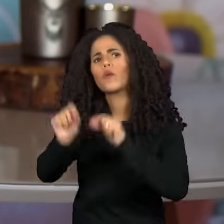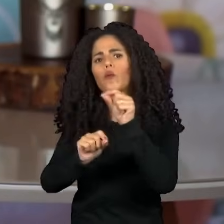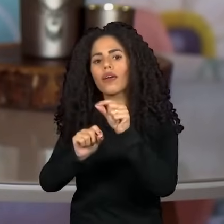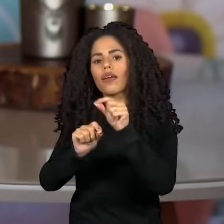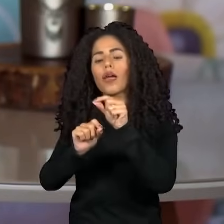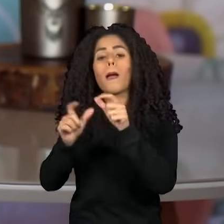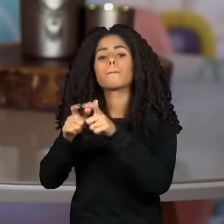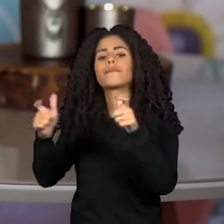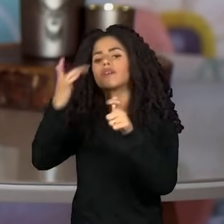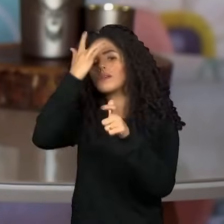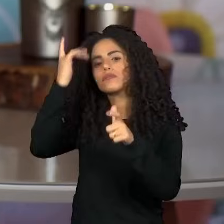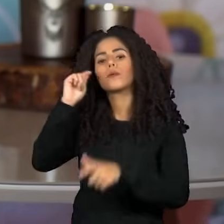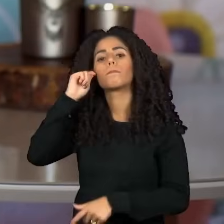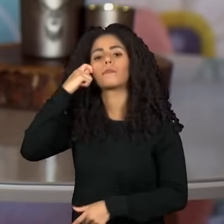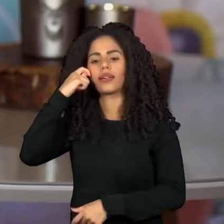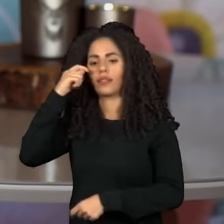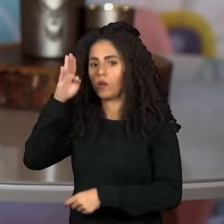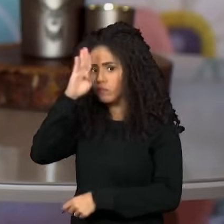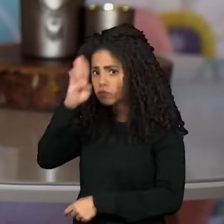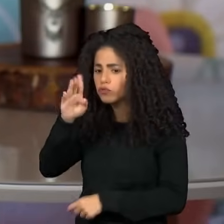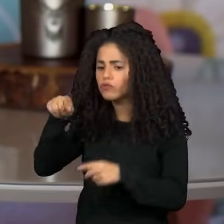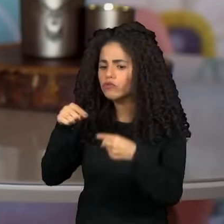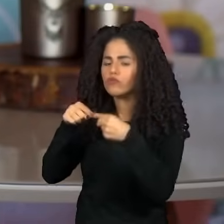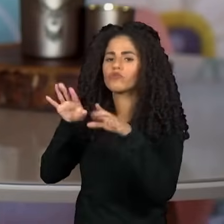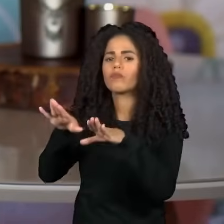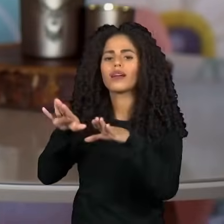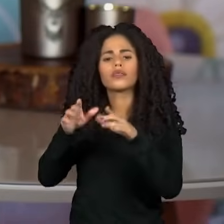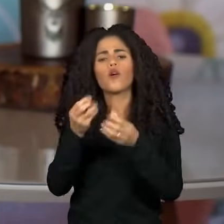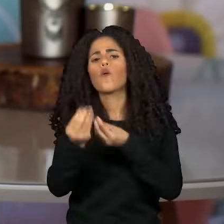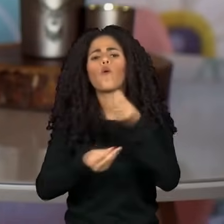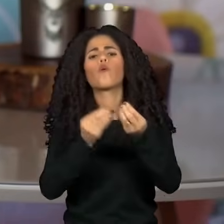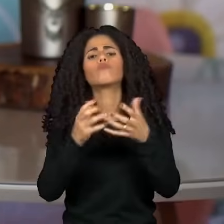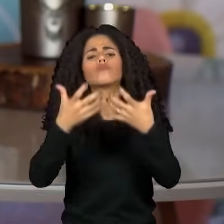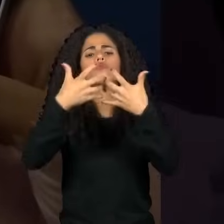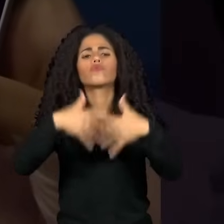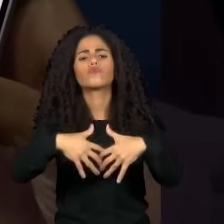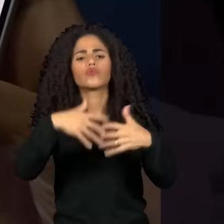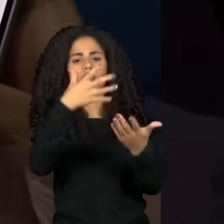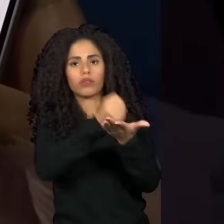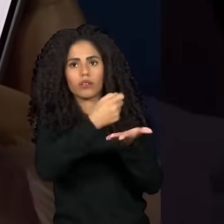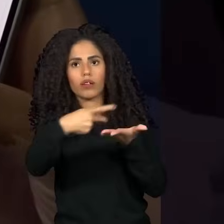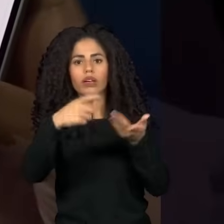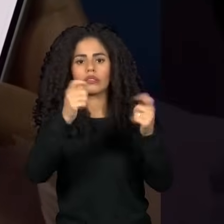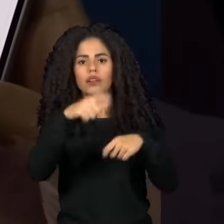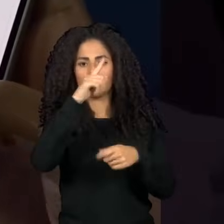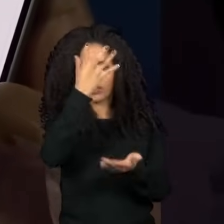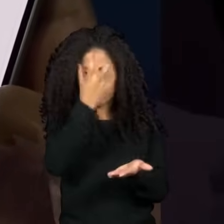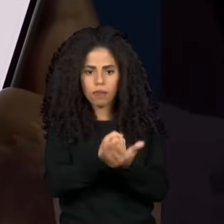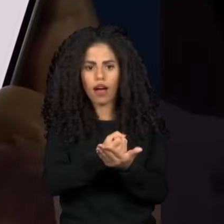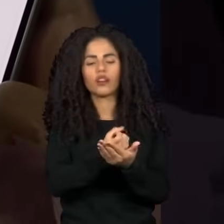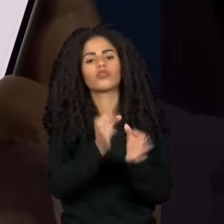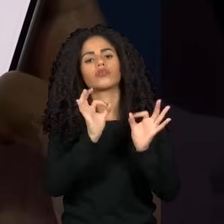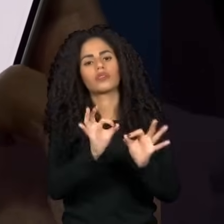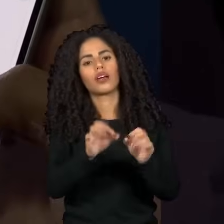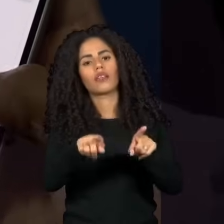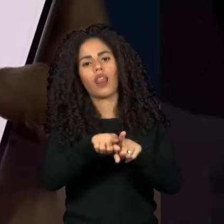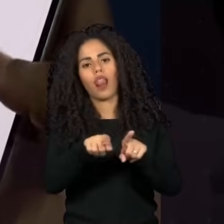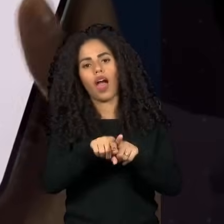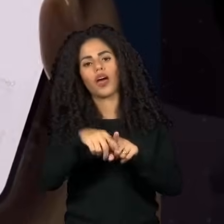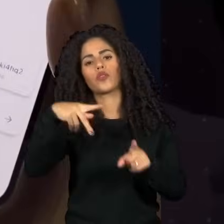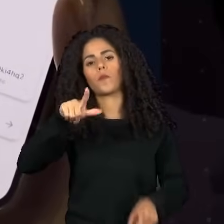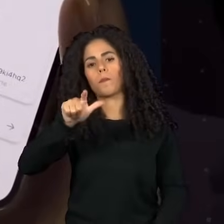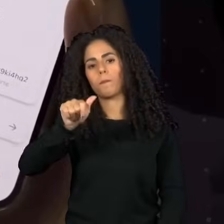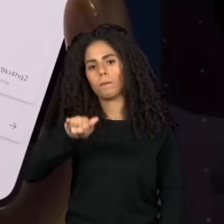negras. Ele funciona basicamente como quase todos os aplicativos que você baixa numa Play Store